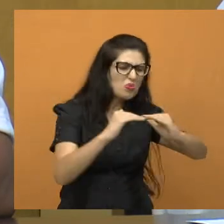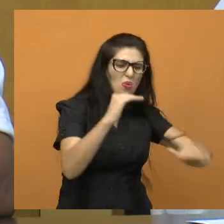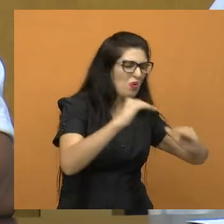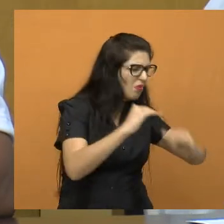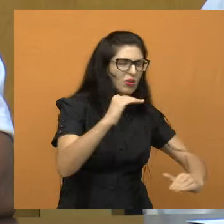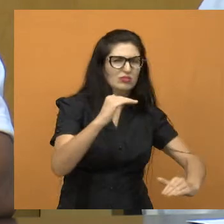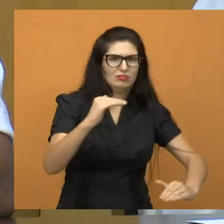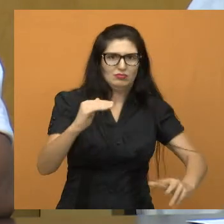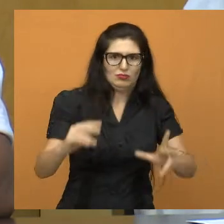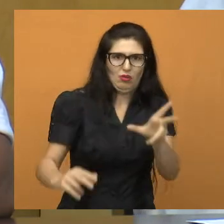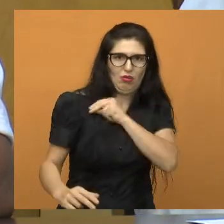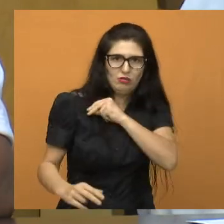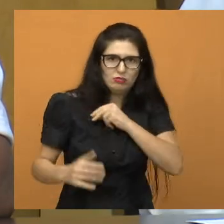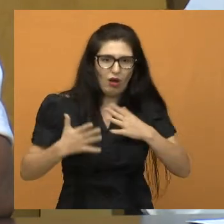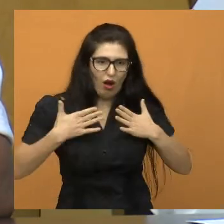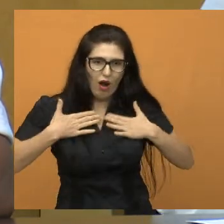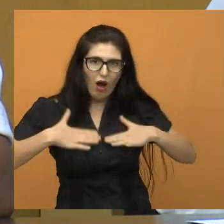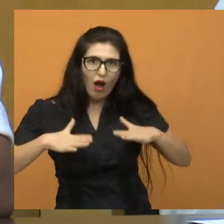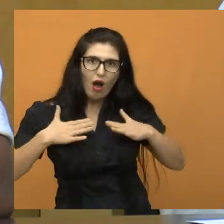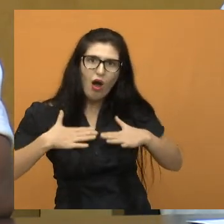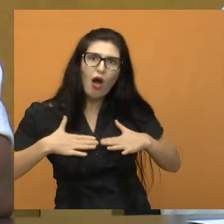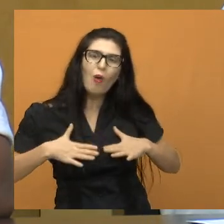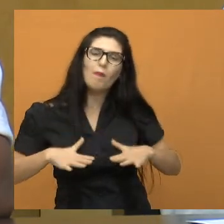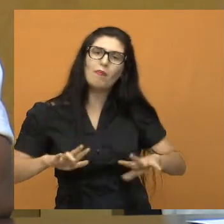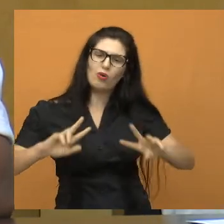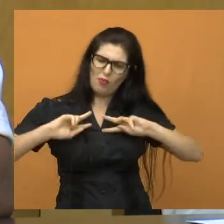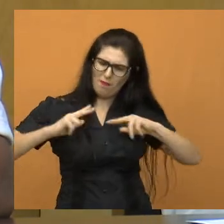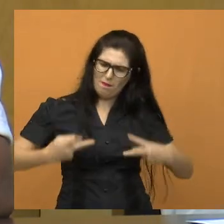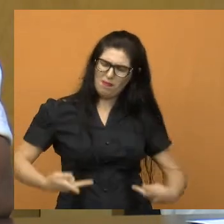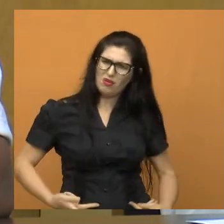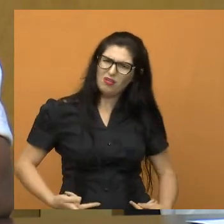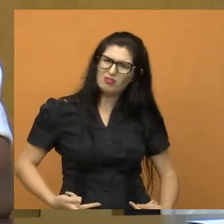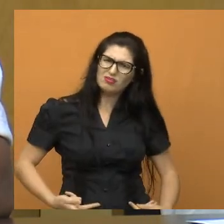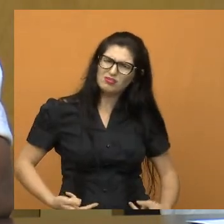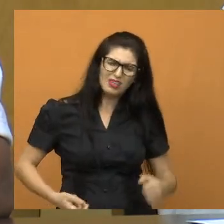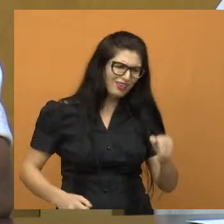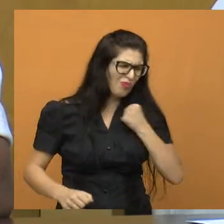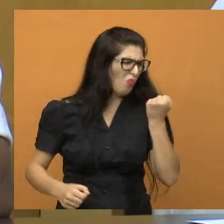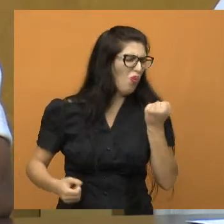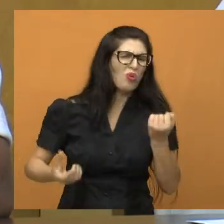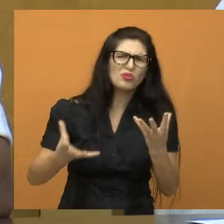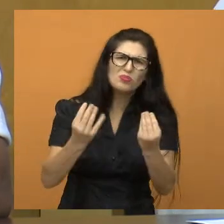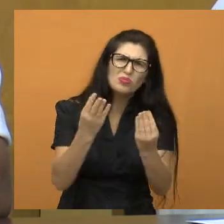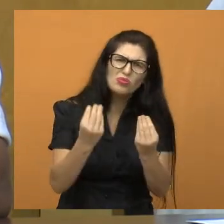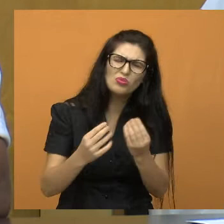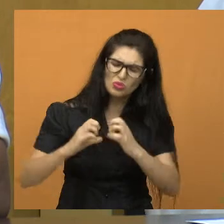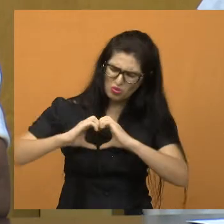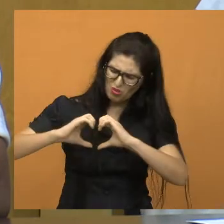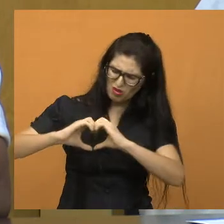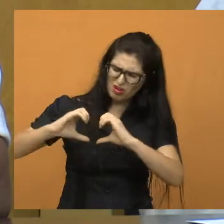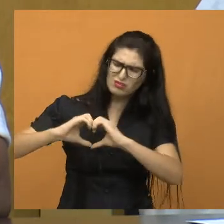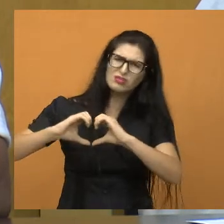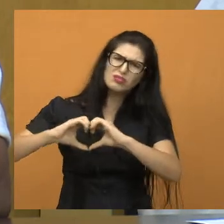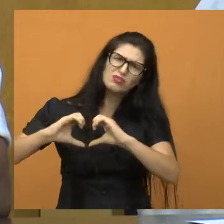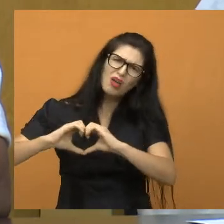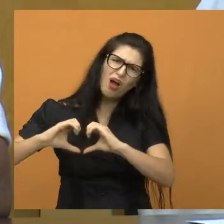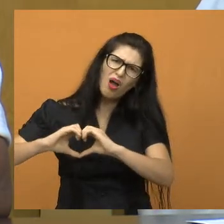começa ali. Nós temos muitas coisas para superar intra-igreja e depois